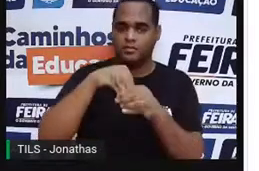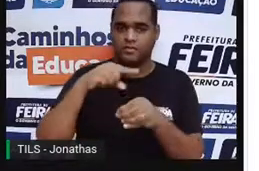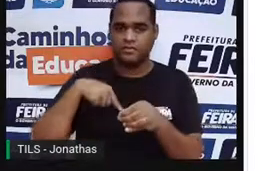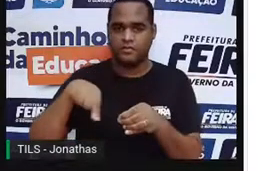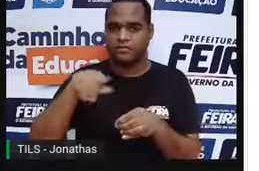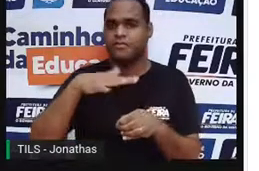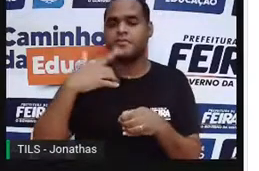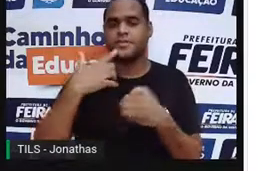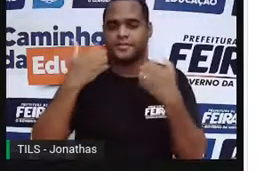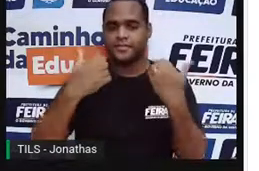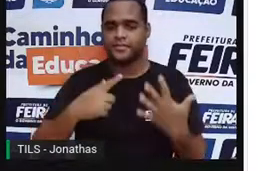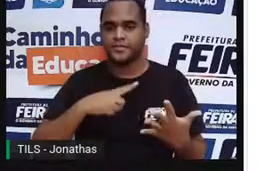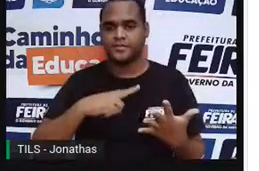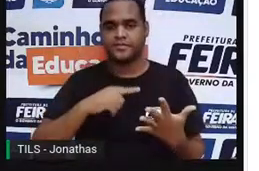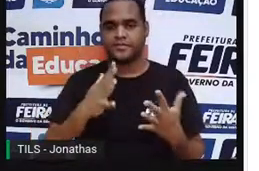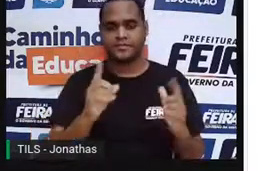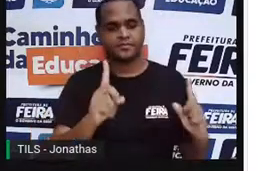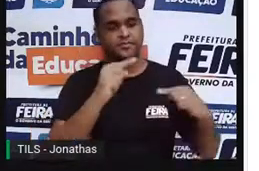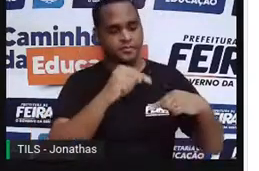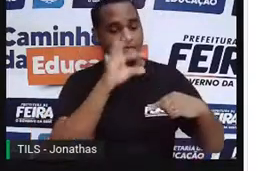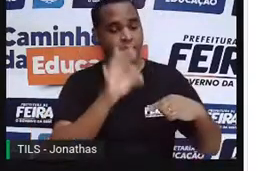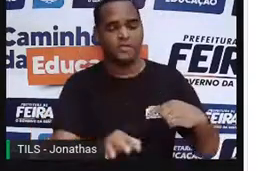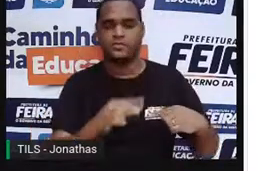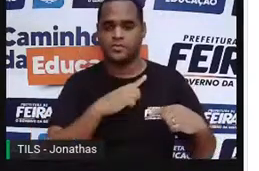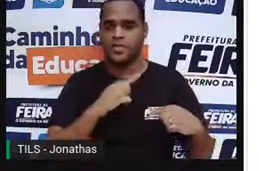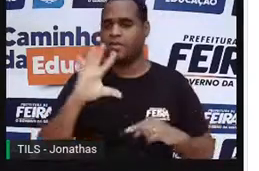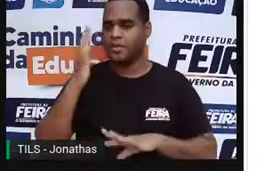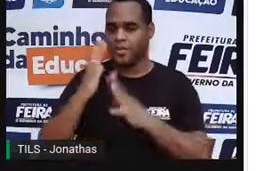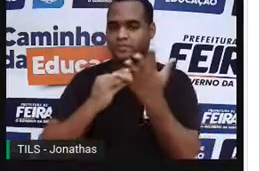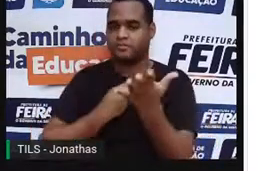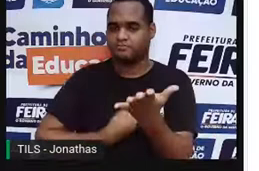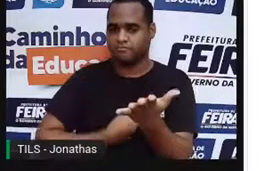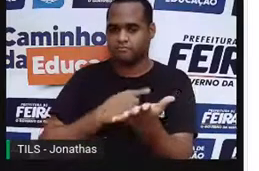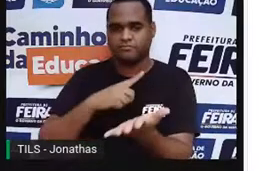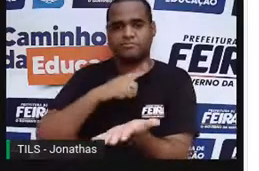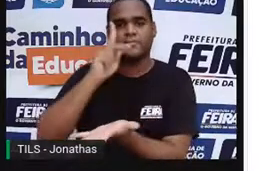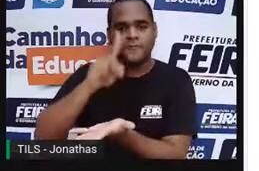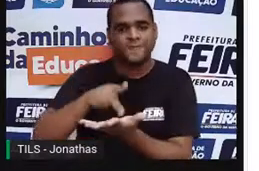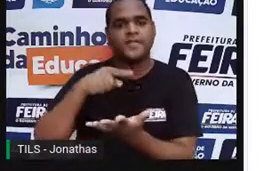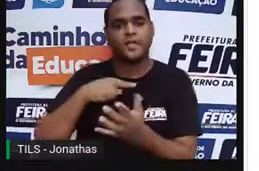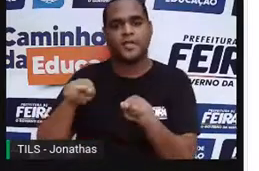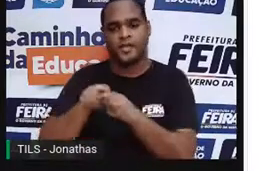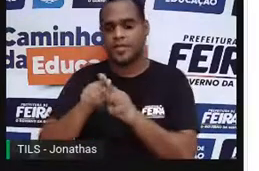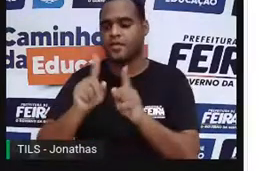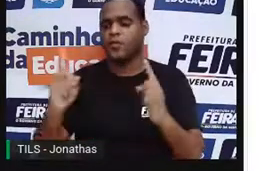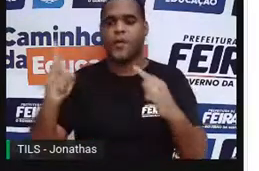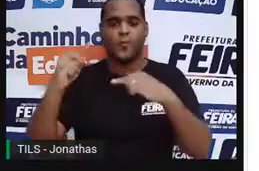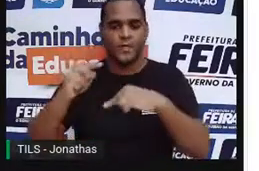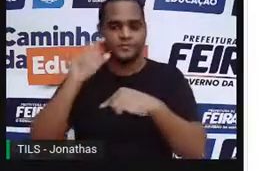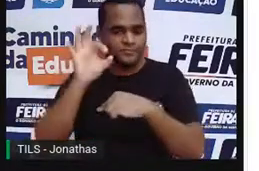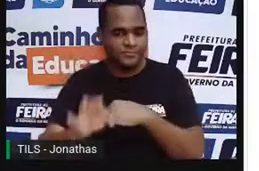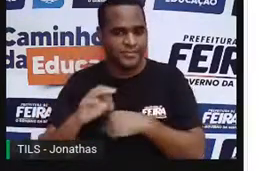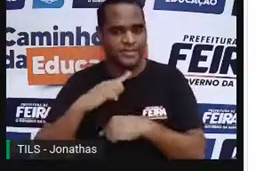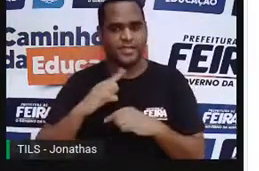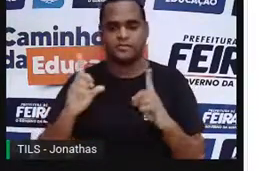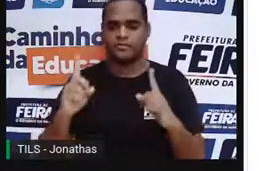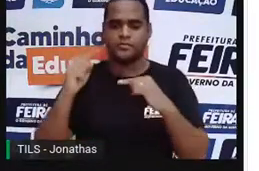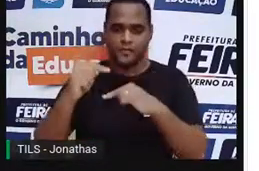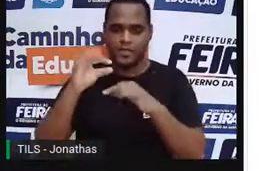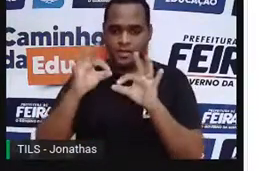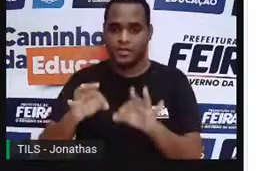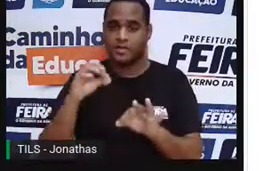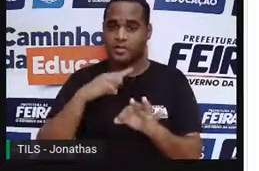coisa acontece com o retângulo a mesma coisa acontece com o quadrado o retângulo e o quadrado